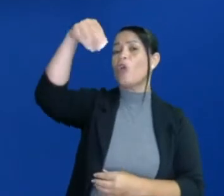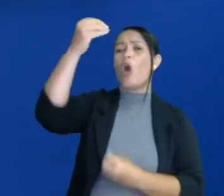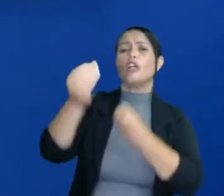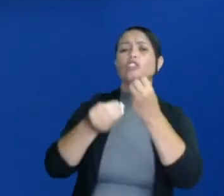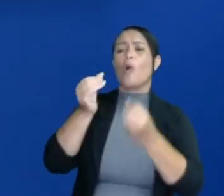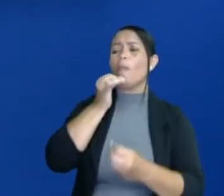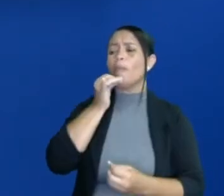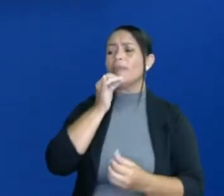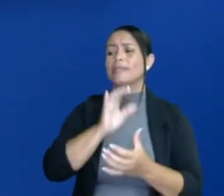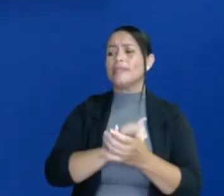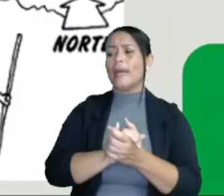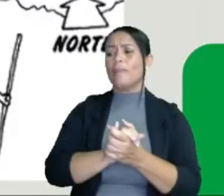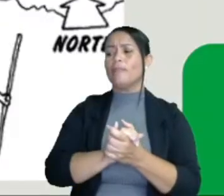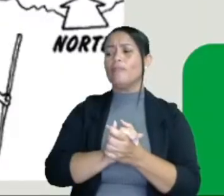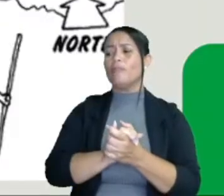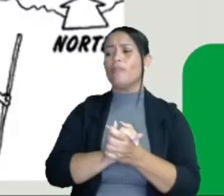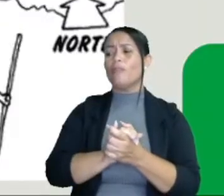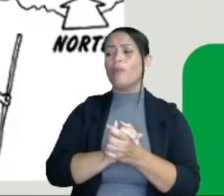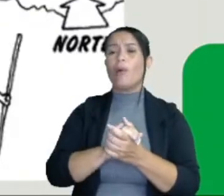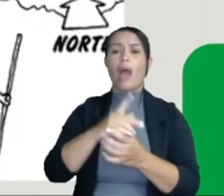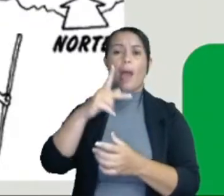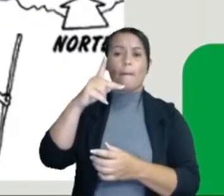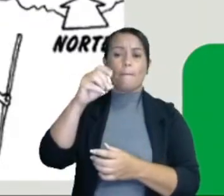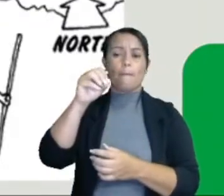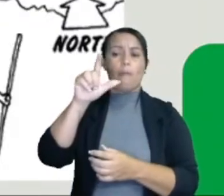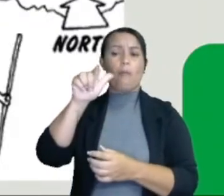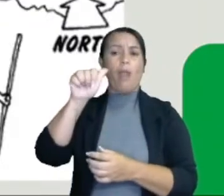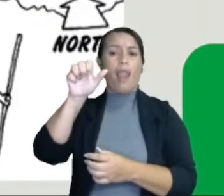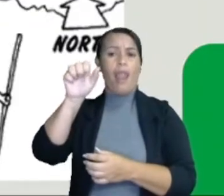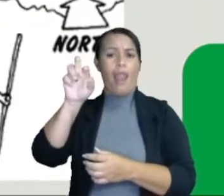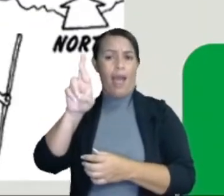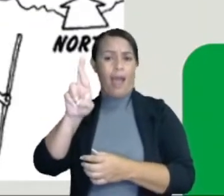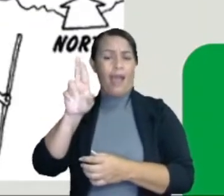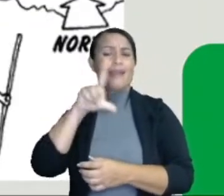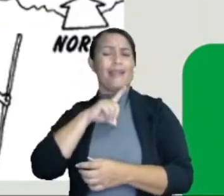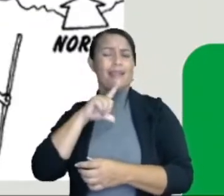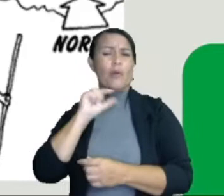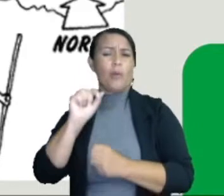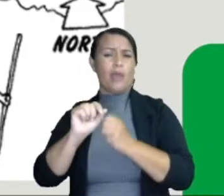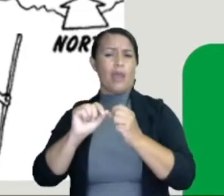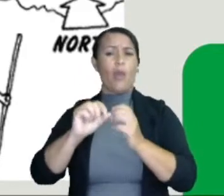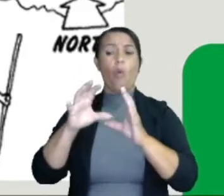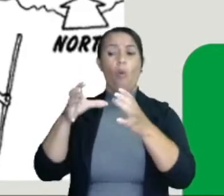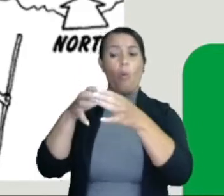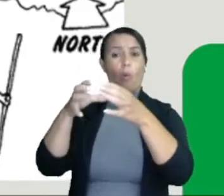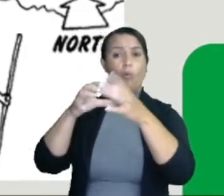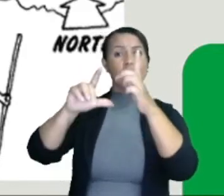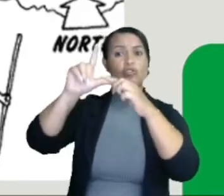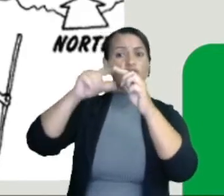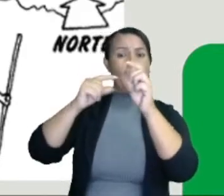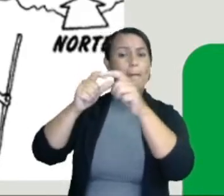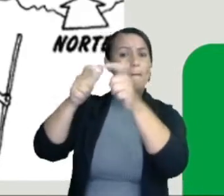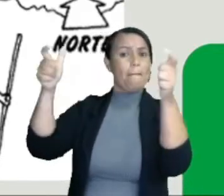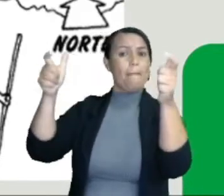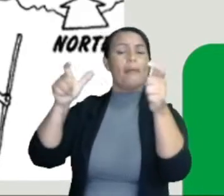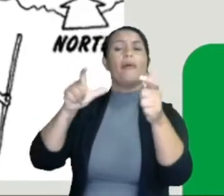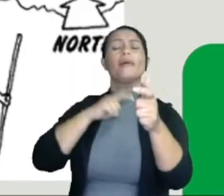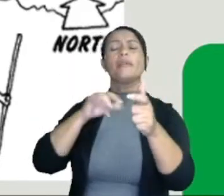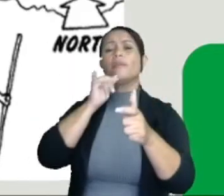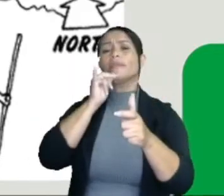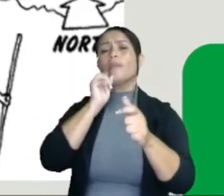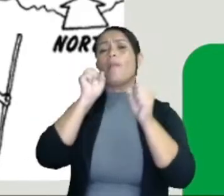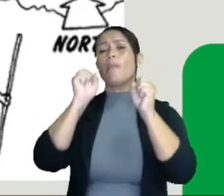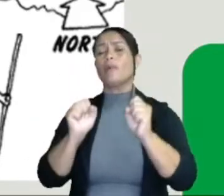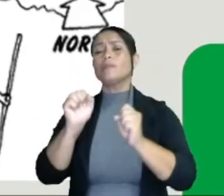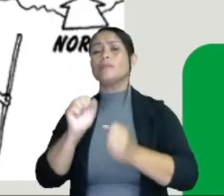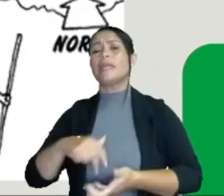gente tem, por exemplo, a estrela polar, que faz parte de uma constelação maior, né? E aí você tem a possibilidade de se posicionar,